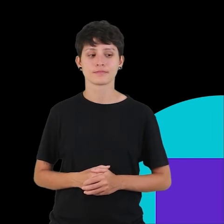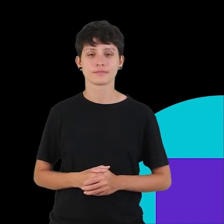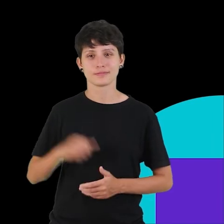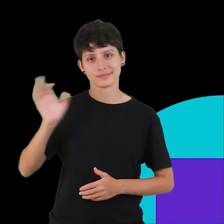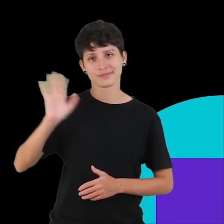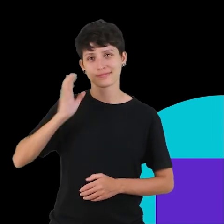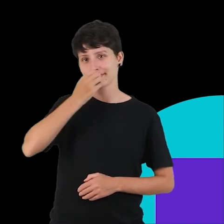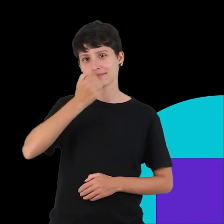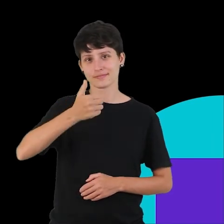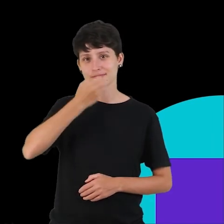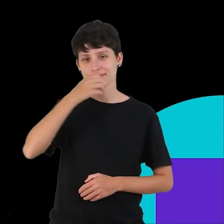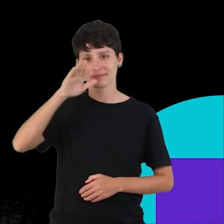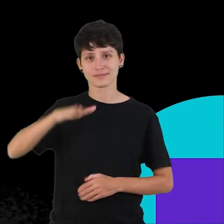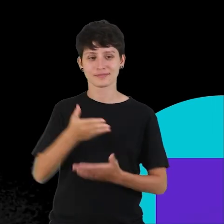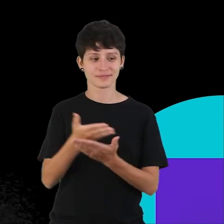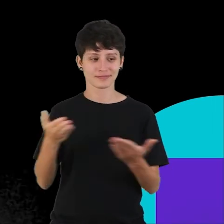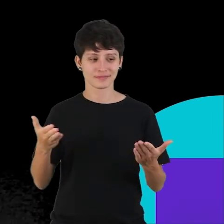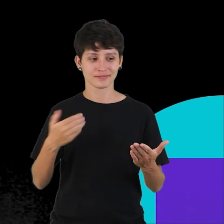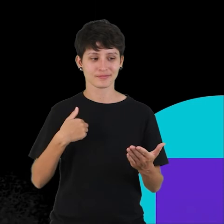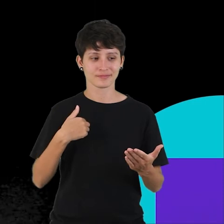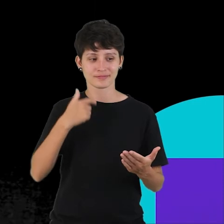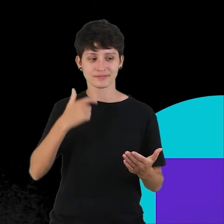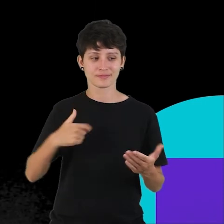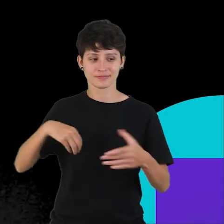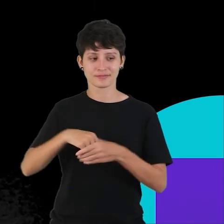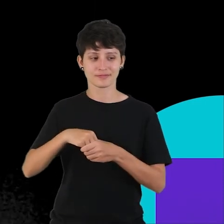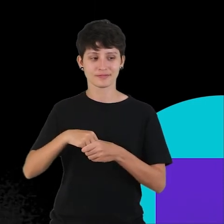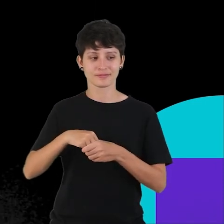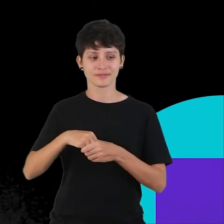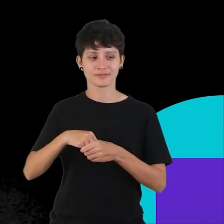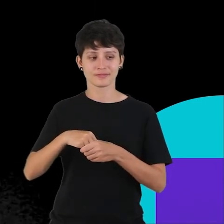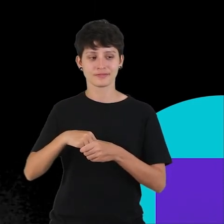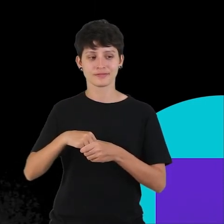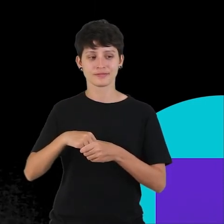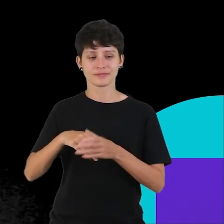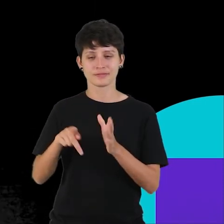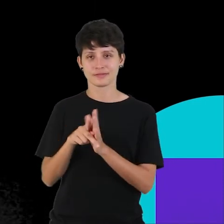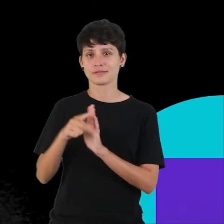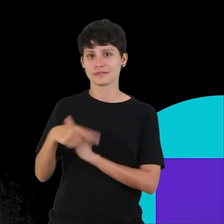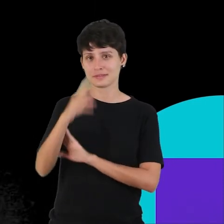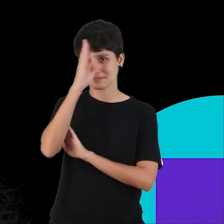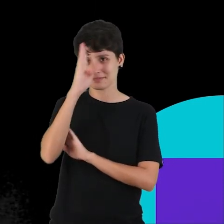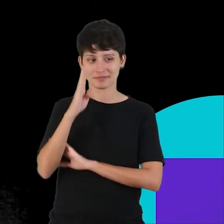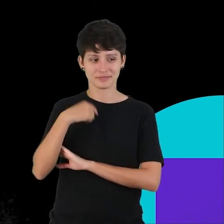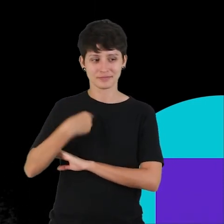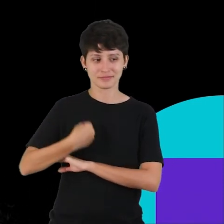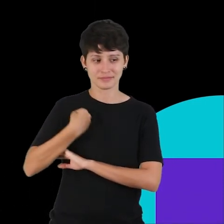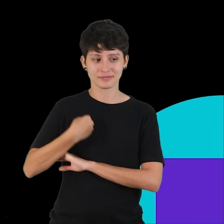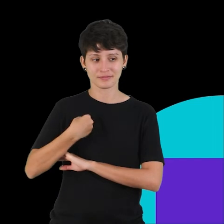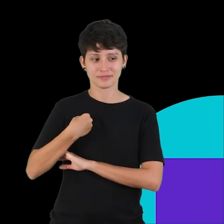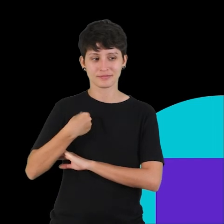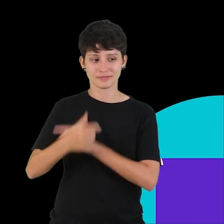que a gente coloca na atmosfera. Então, essas conexões, elas explicam como os nós se relacionam, e muitas vezes é aí onde